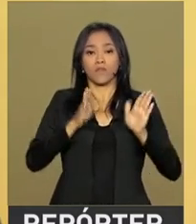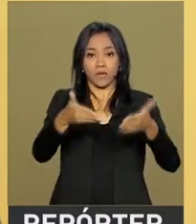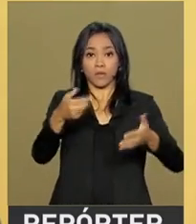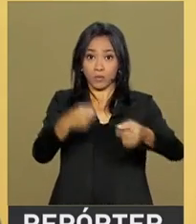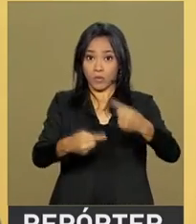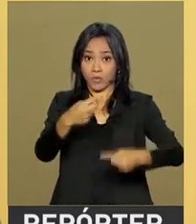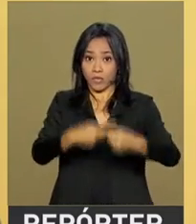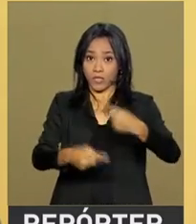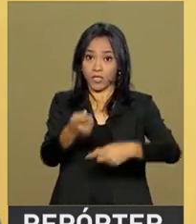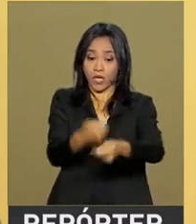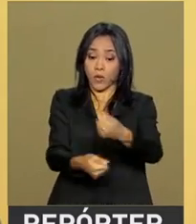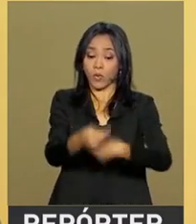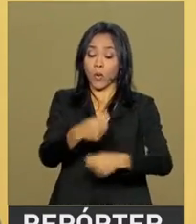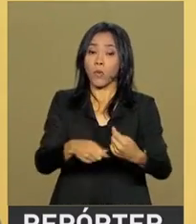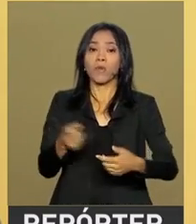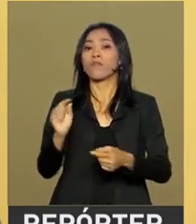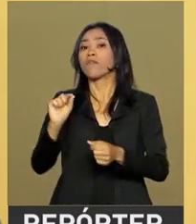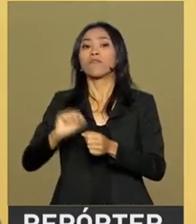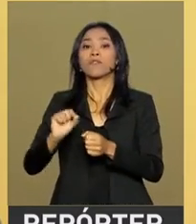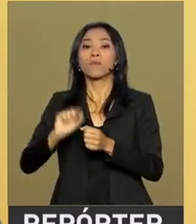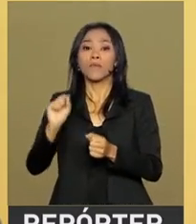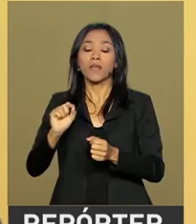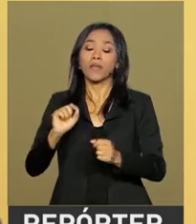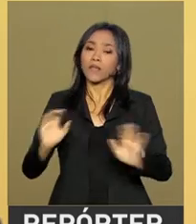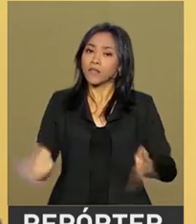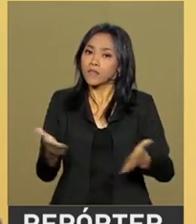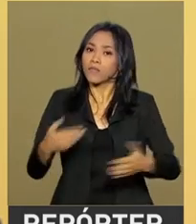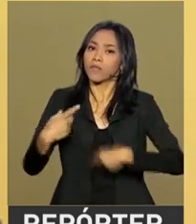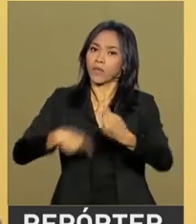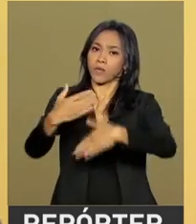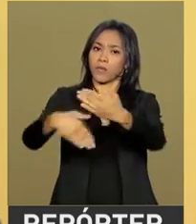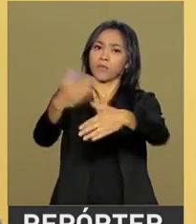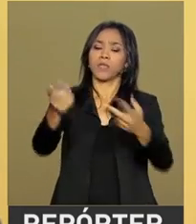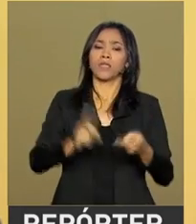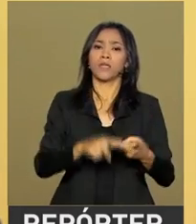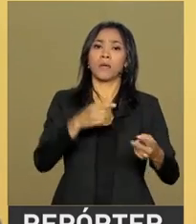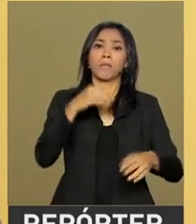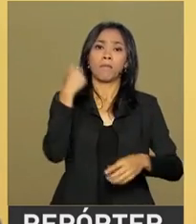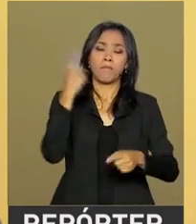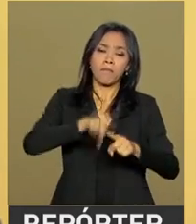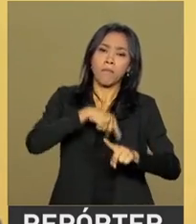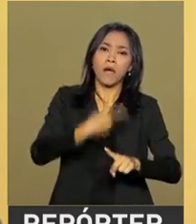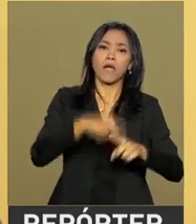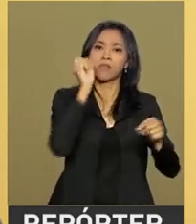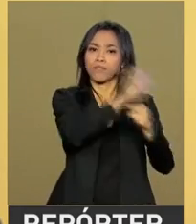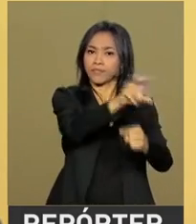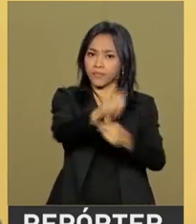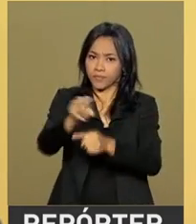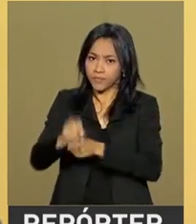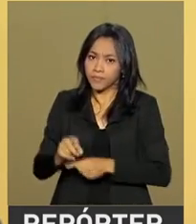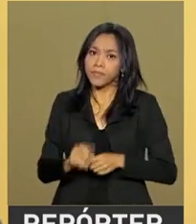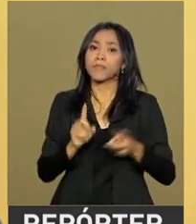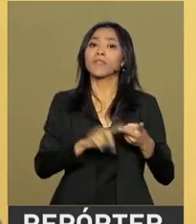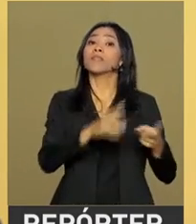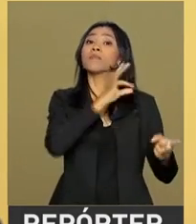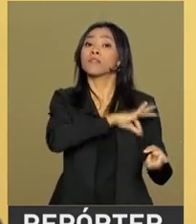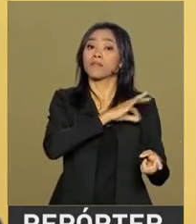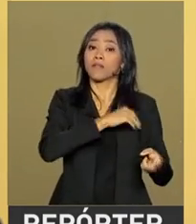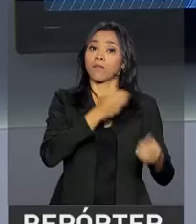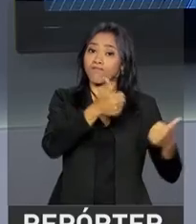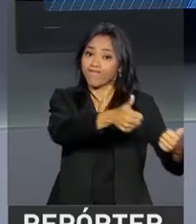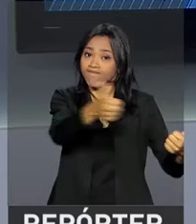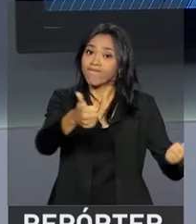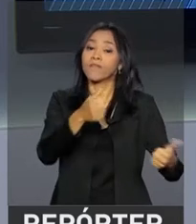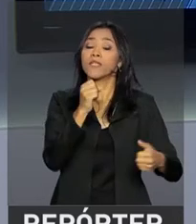fazer a economia crescer mais, criar emprego e dar mais renda à capacidade da população consumir cada vez